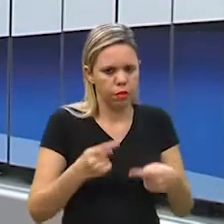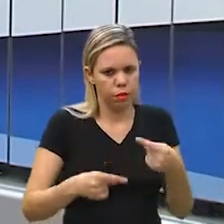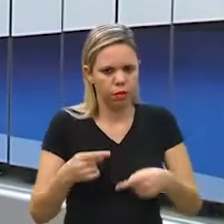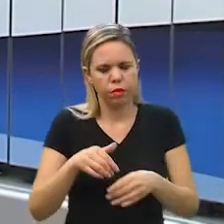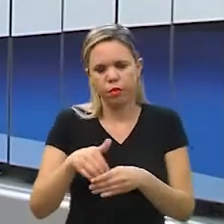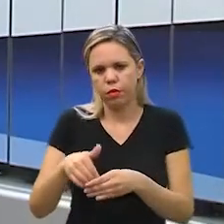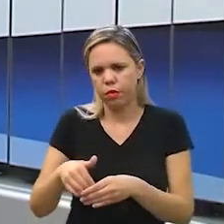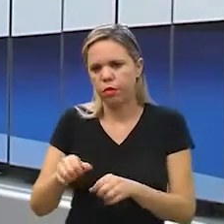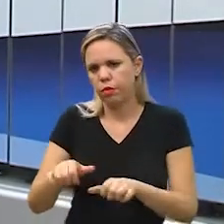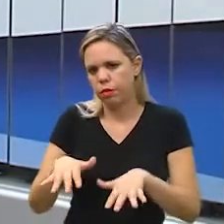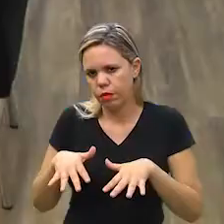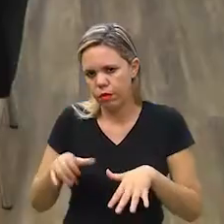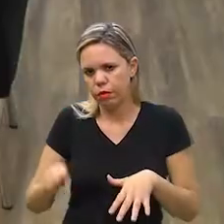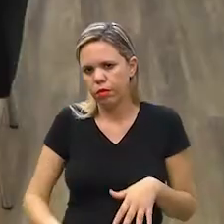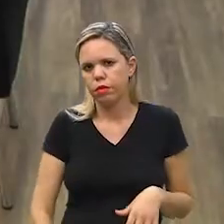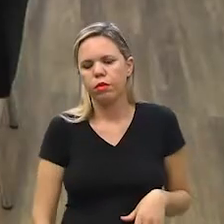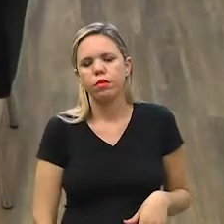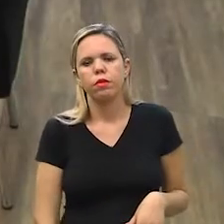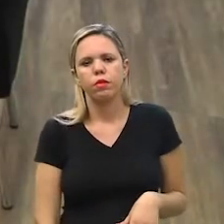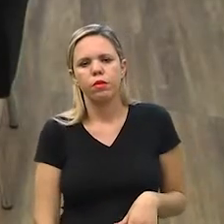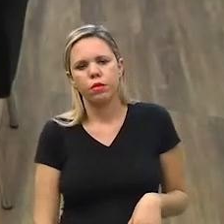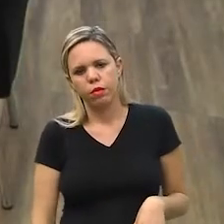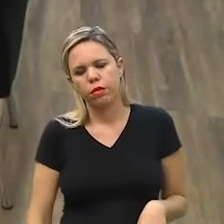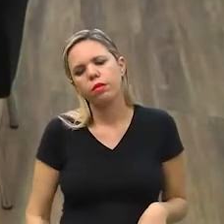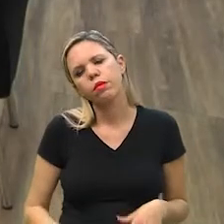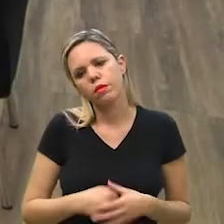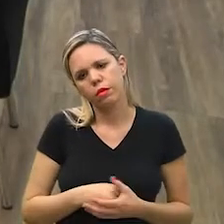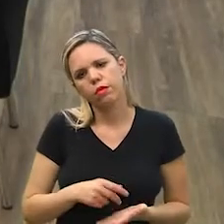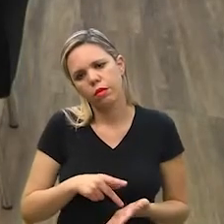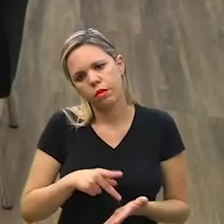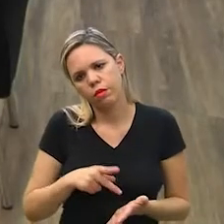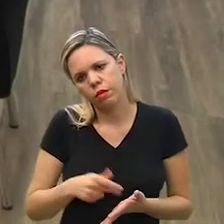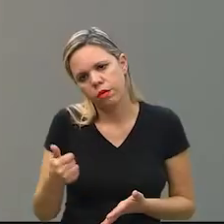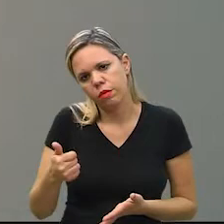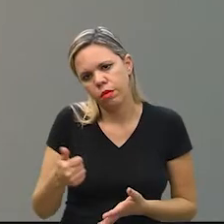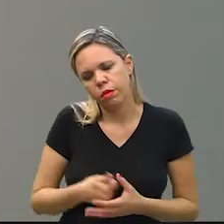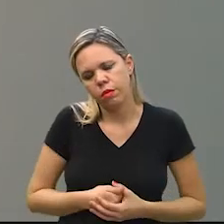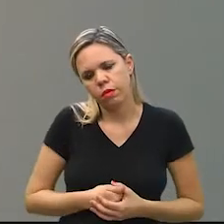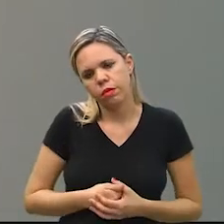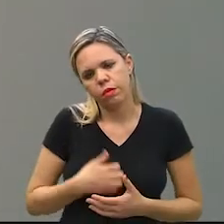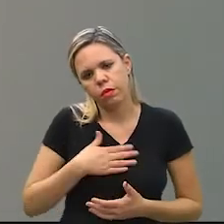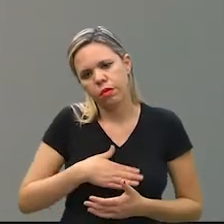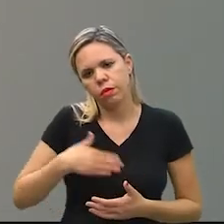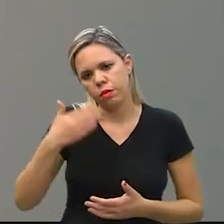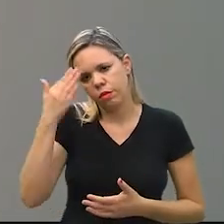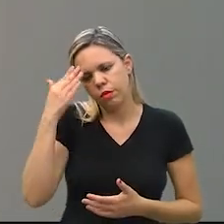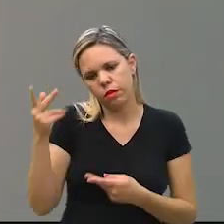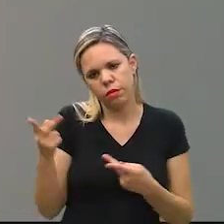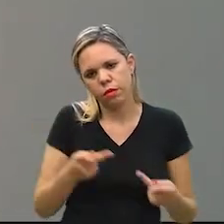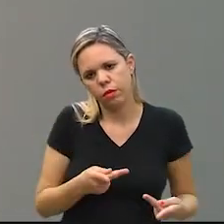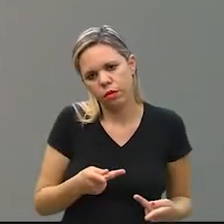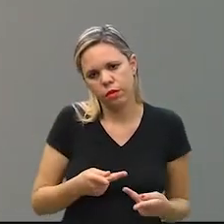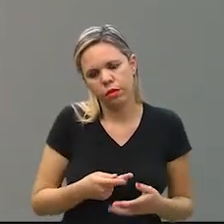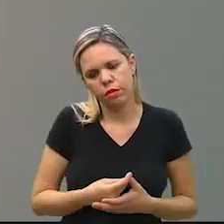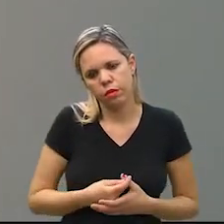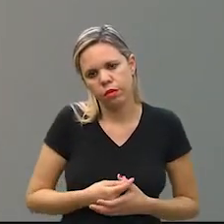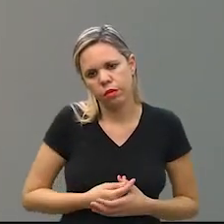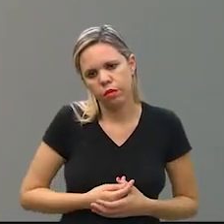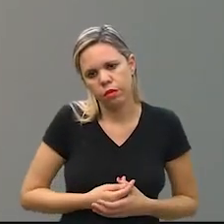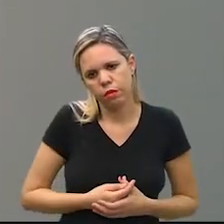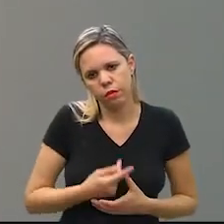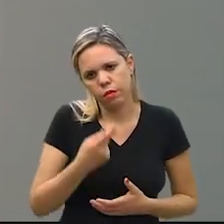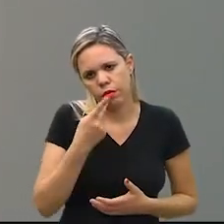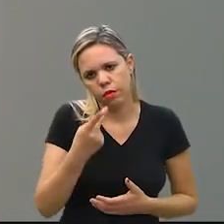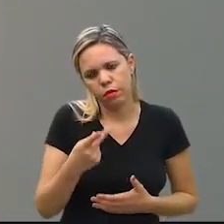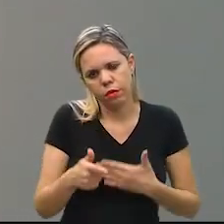e votação em plenário, né? É verdade. Primeiro, eu gostaria aqui de agradecer pelo convite, Gabriel, e falar